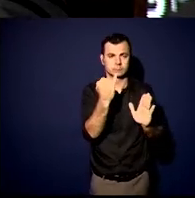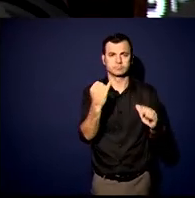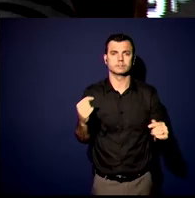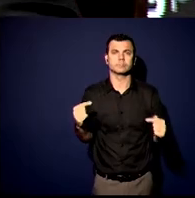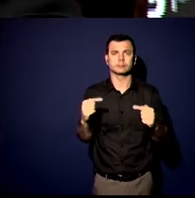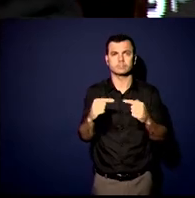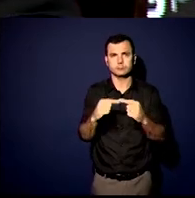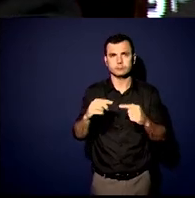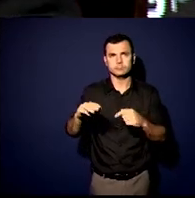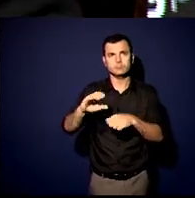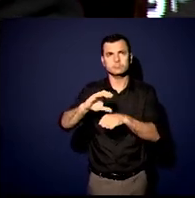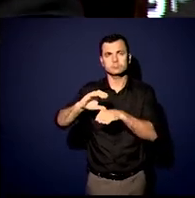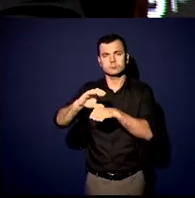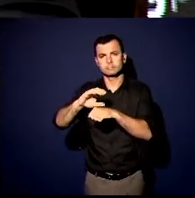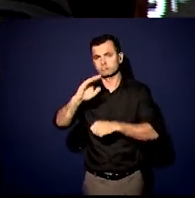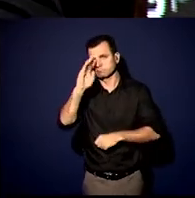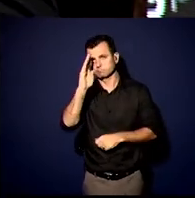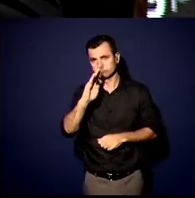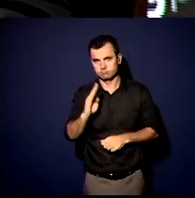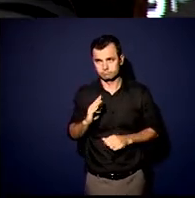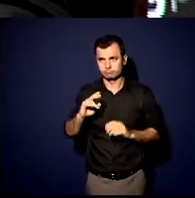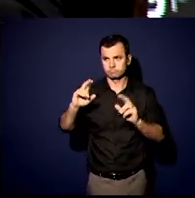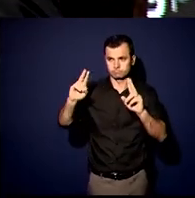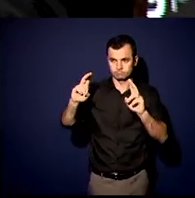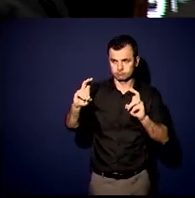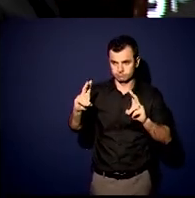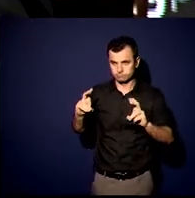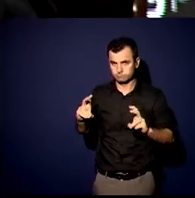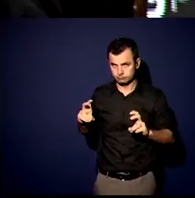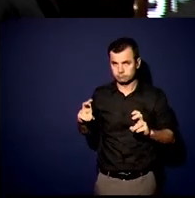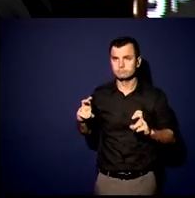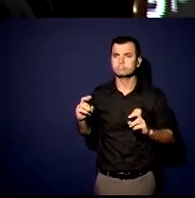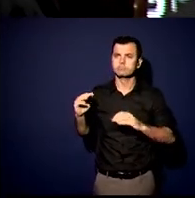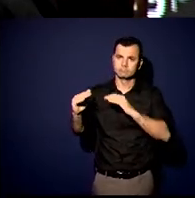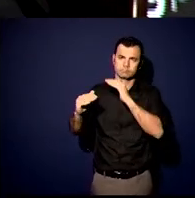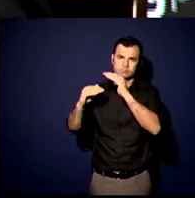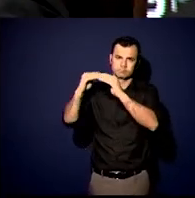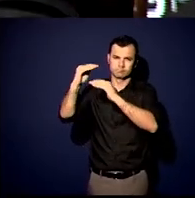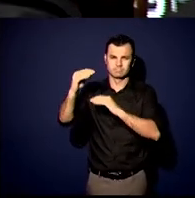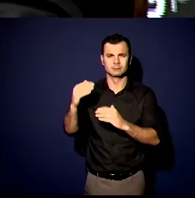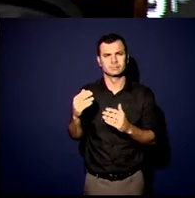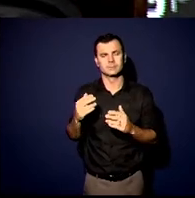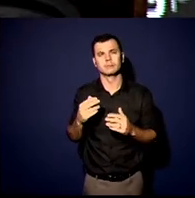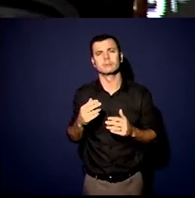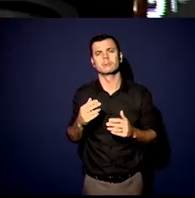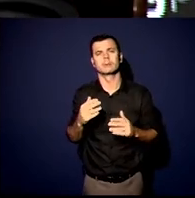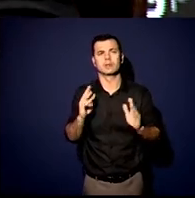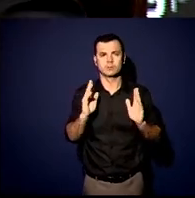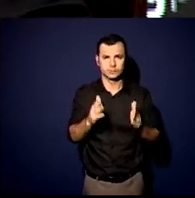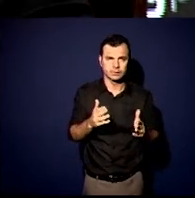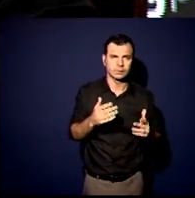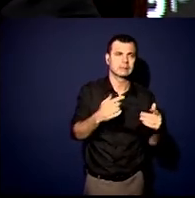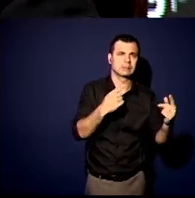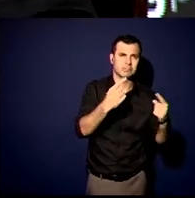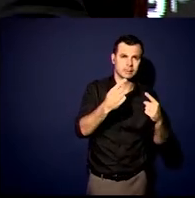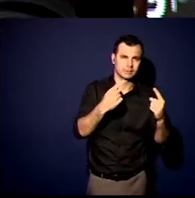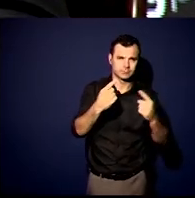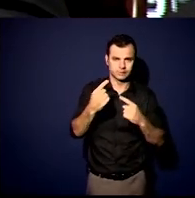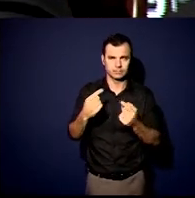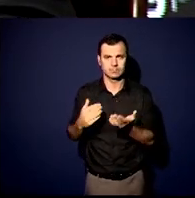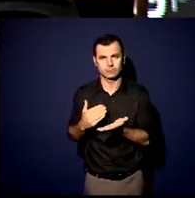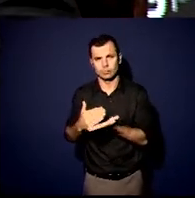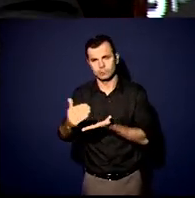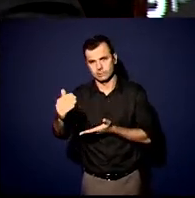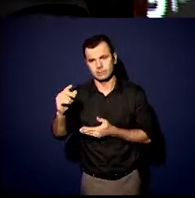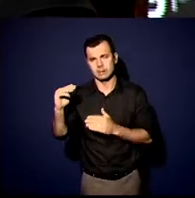que os temas nacionais consigam evoluir nós temos essas agendas todas já estão anunciadas então debatidas né desde assembleia